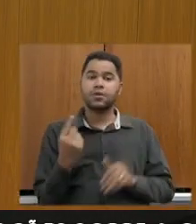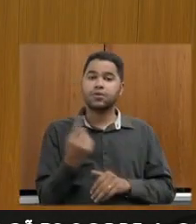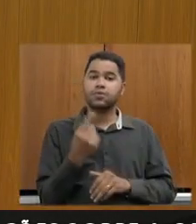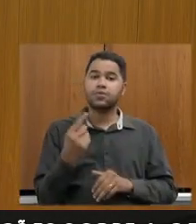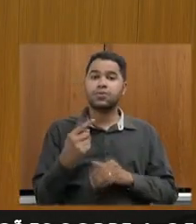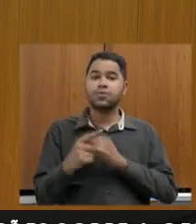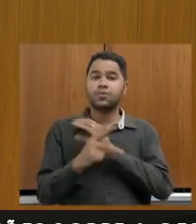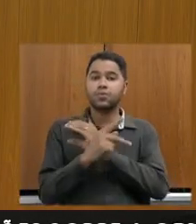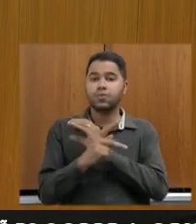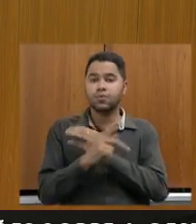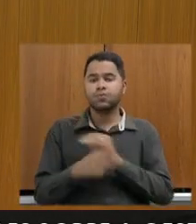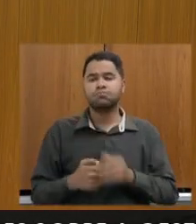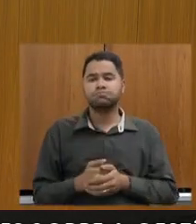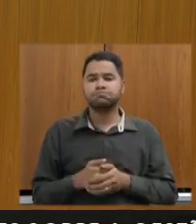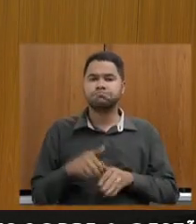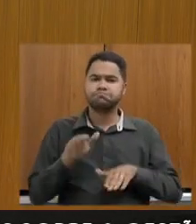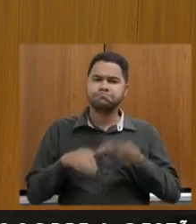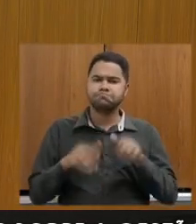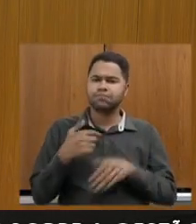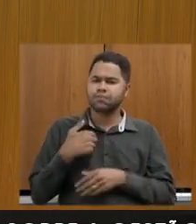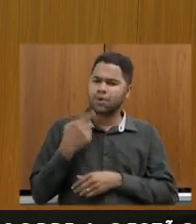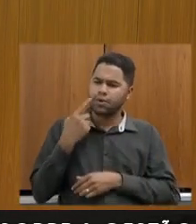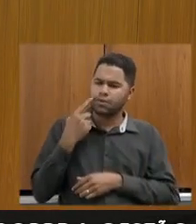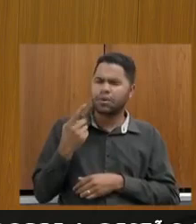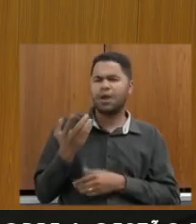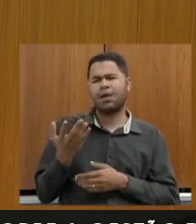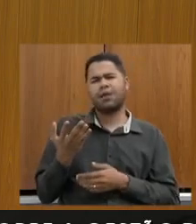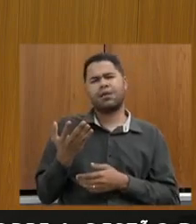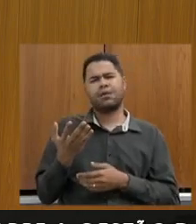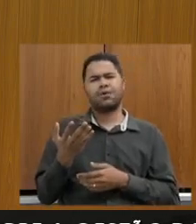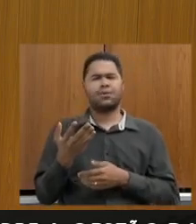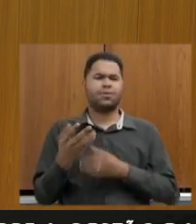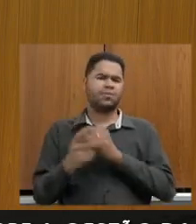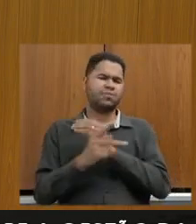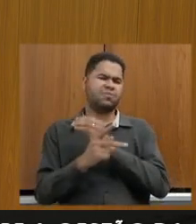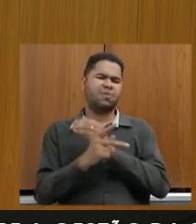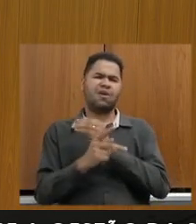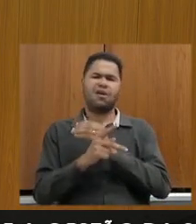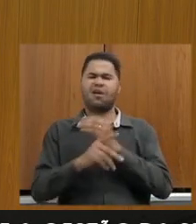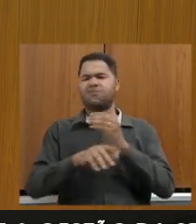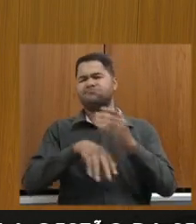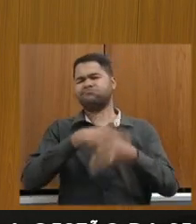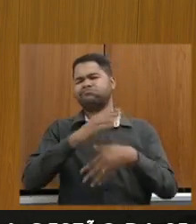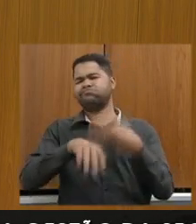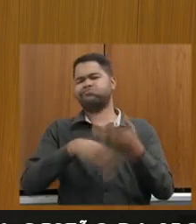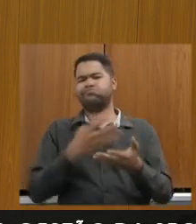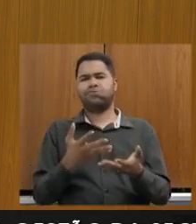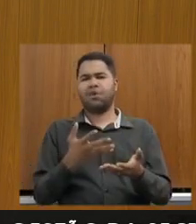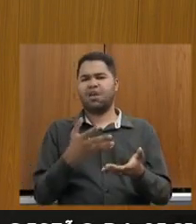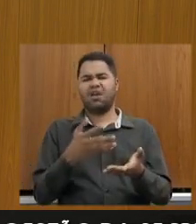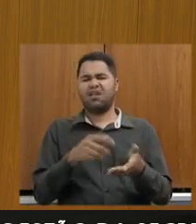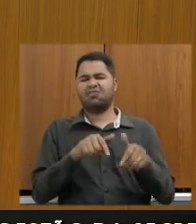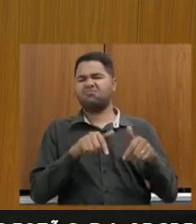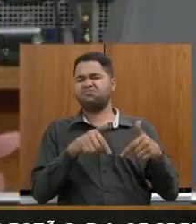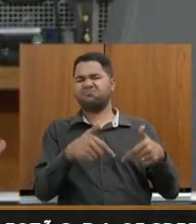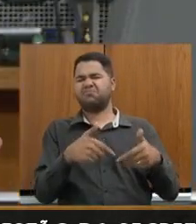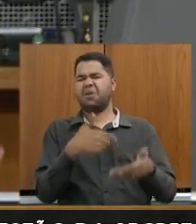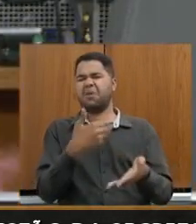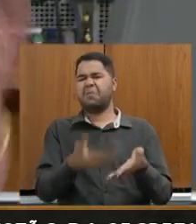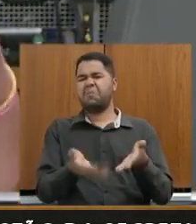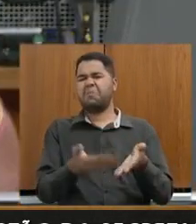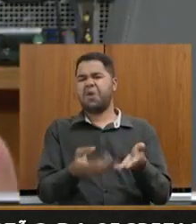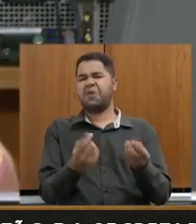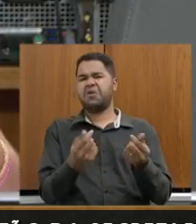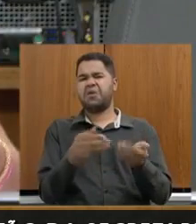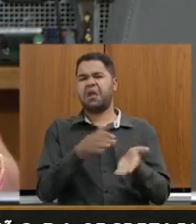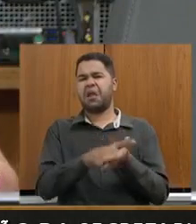polícia civil é muitas vezes eu ouvi a mas a polícia civil mas organização total eles não executam eles perdem o